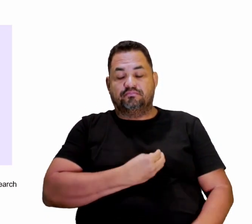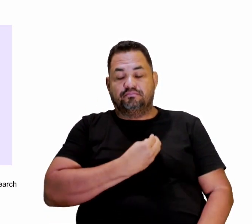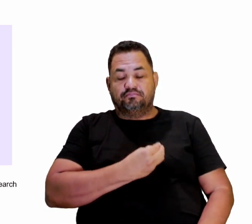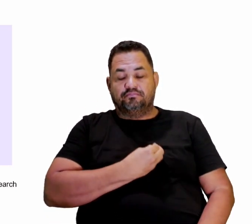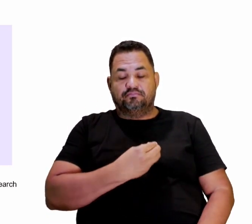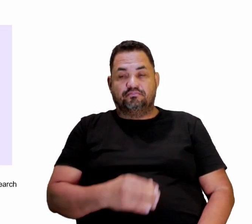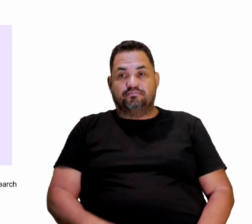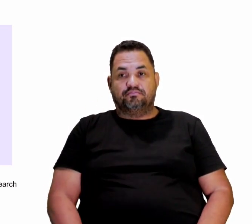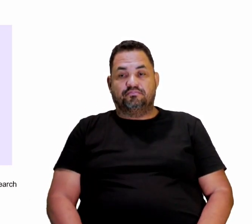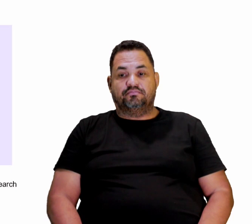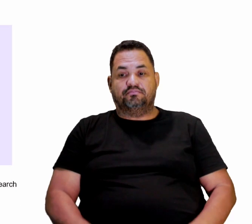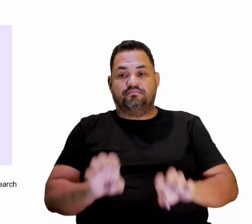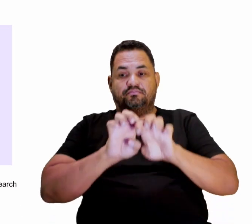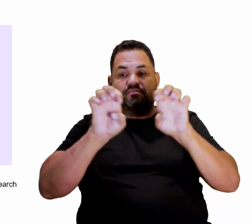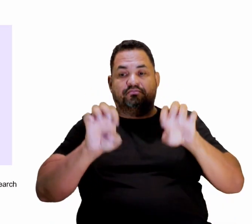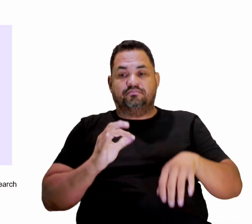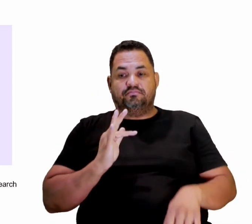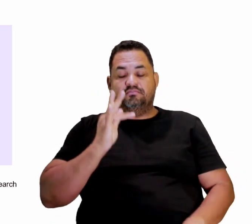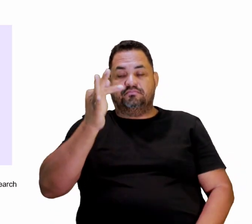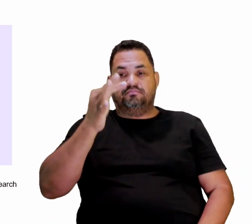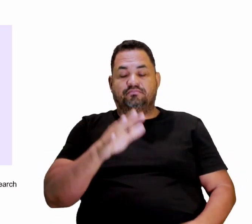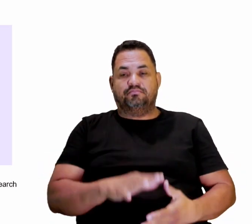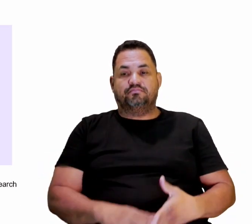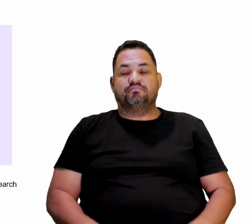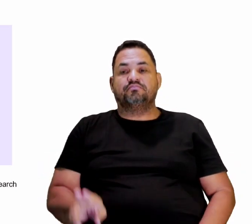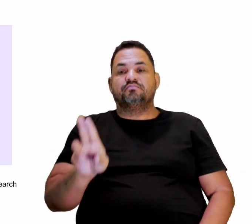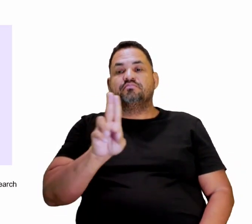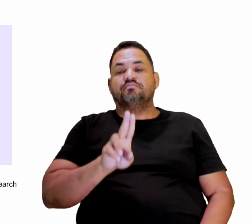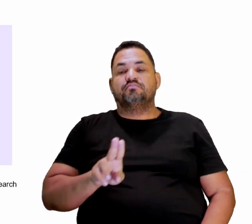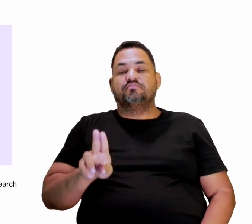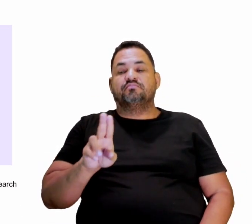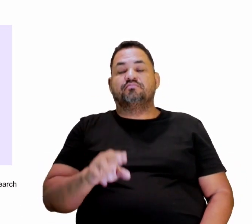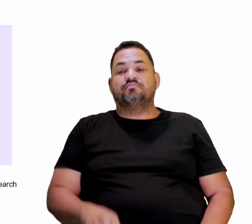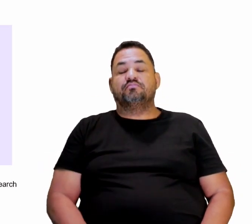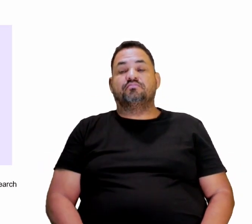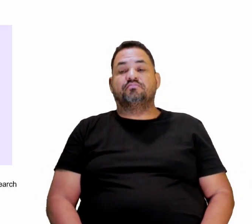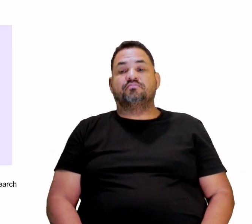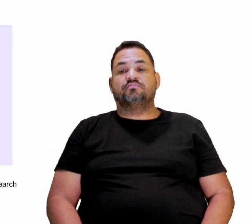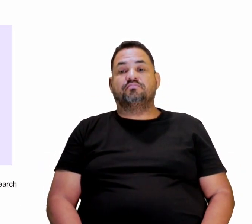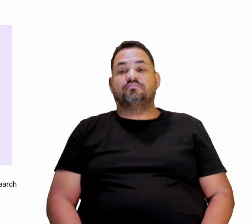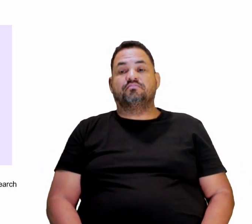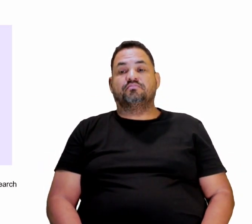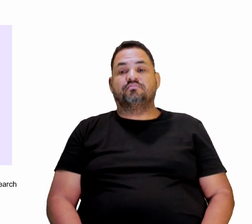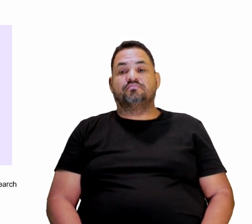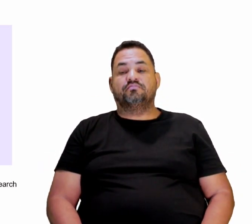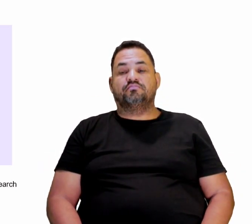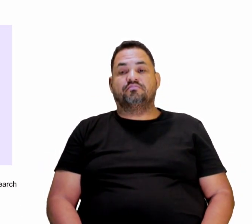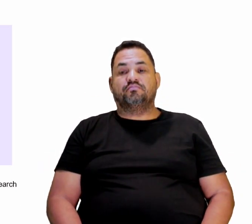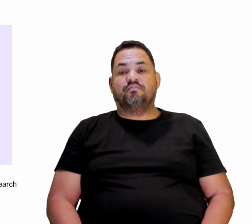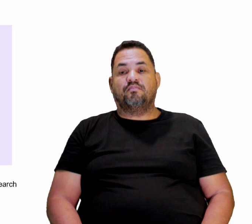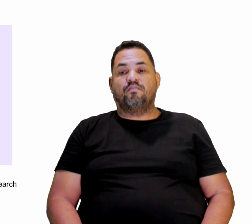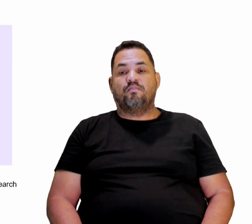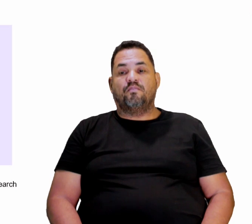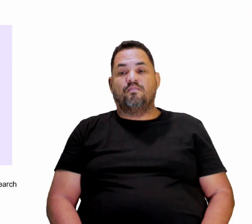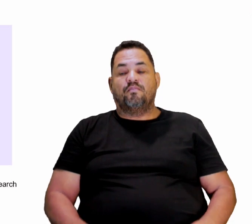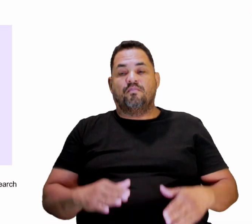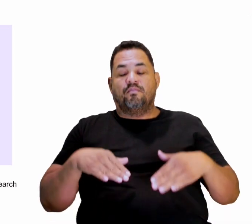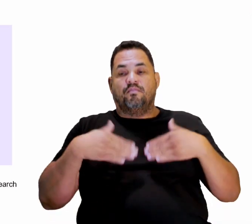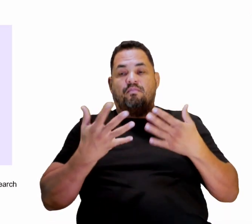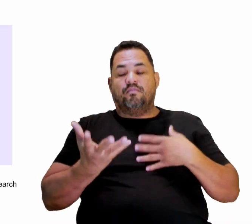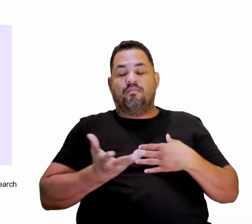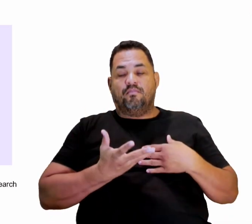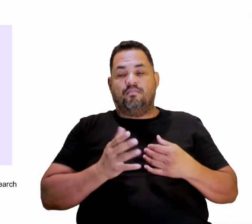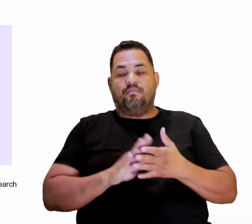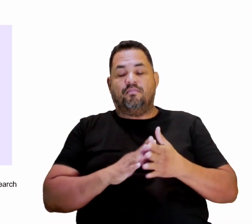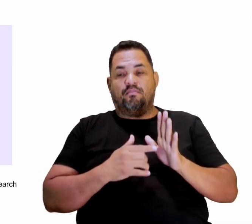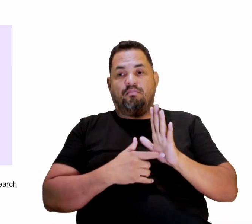contigo estrutura do futuro então usamos o futuro Gontijo bigode quando queremos